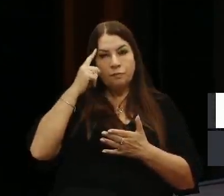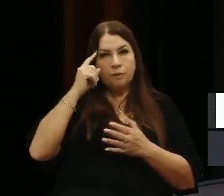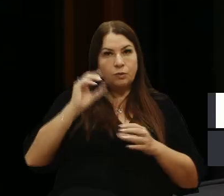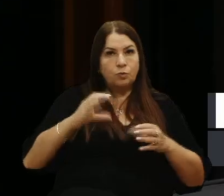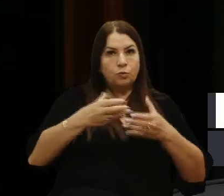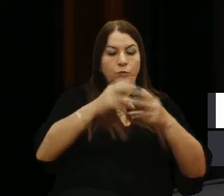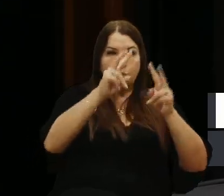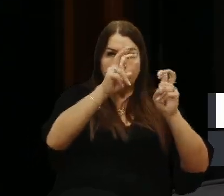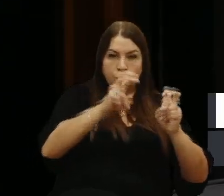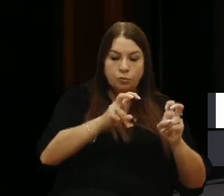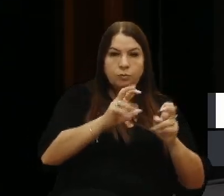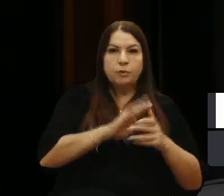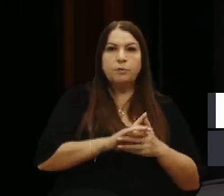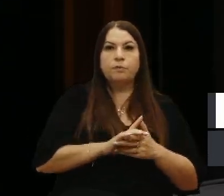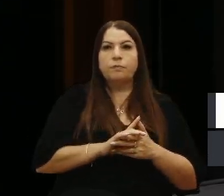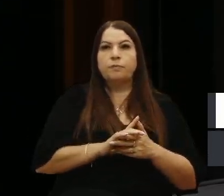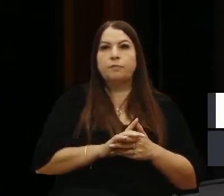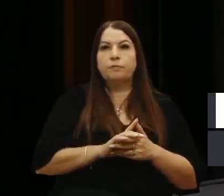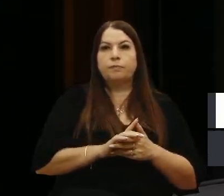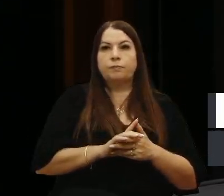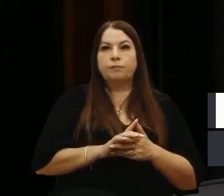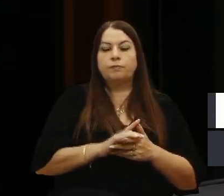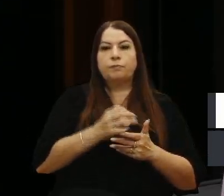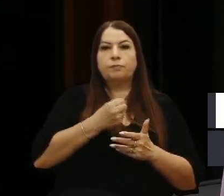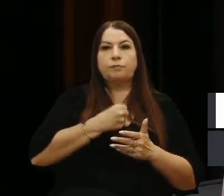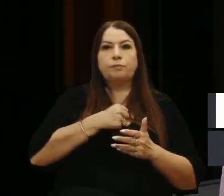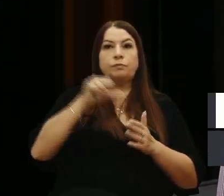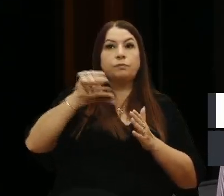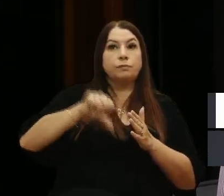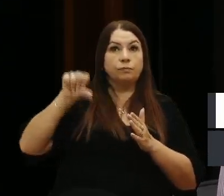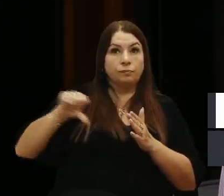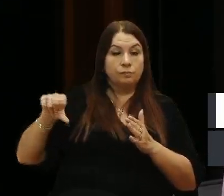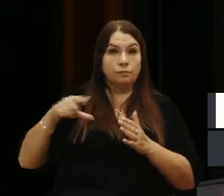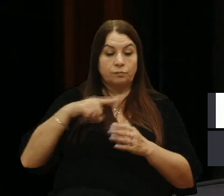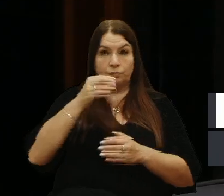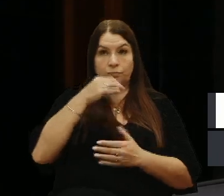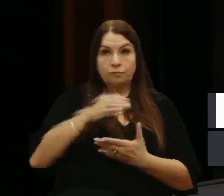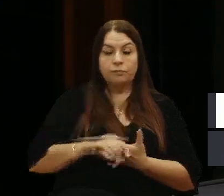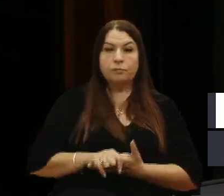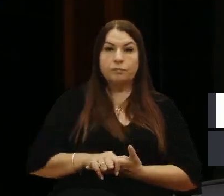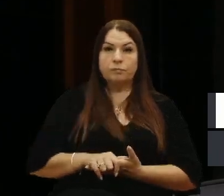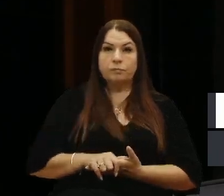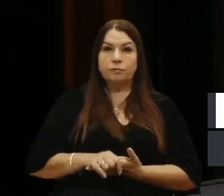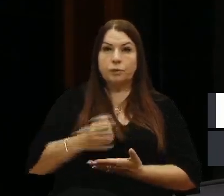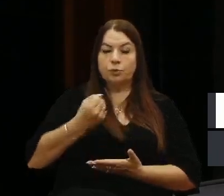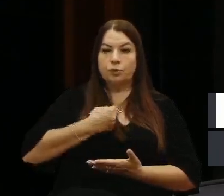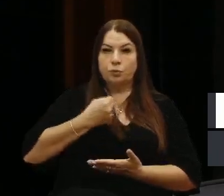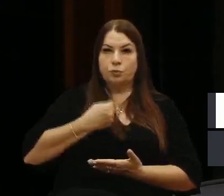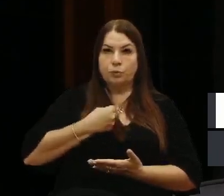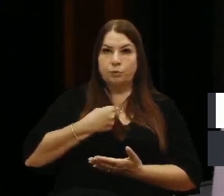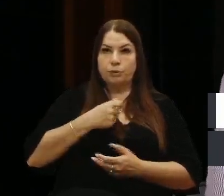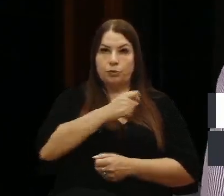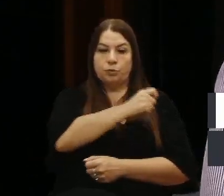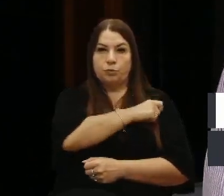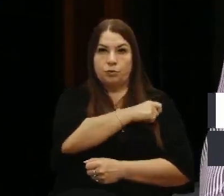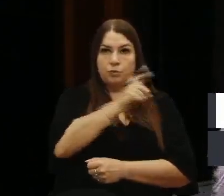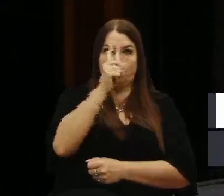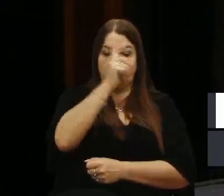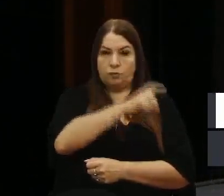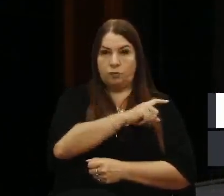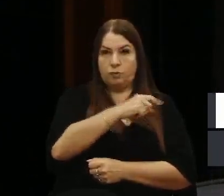desse tema, sobre o número de reprovações que nós temos em Caxias, o número de estudantes com